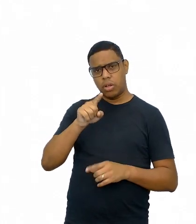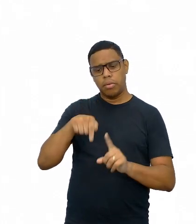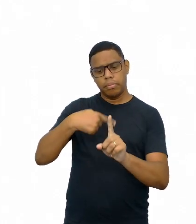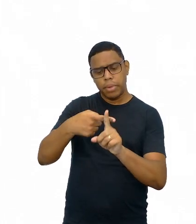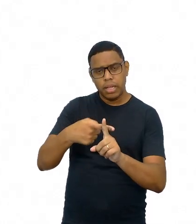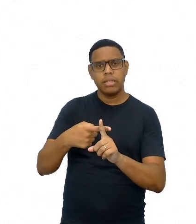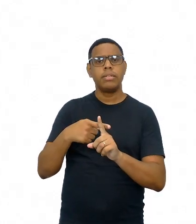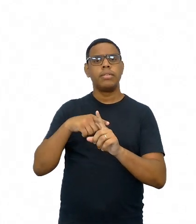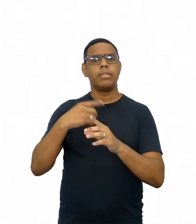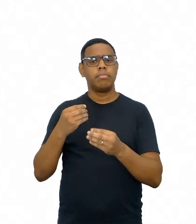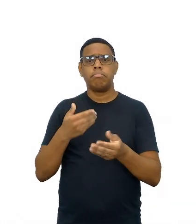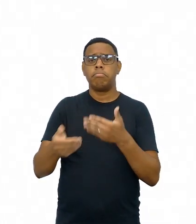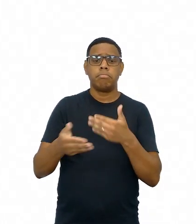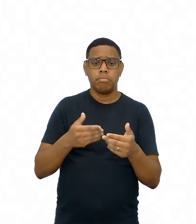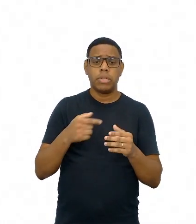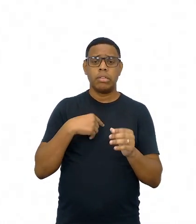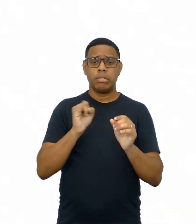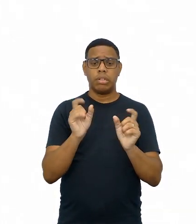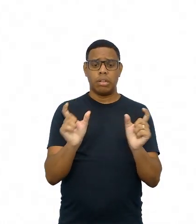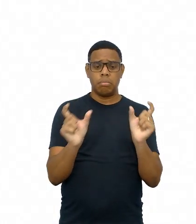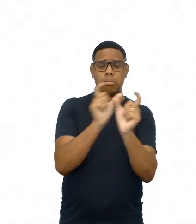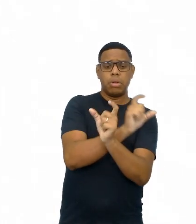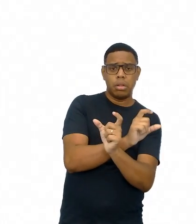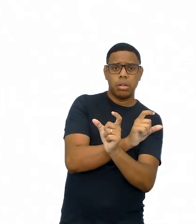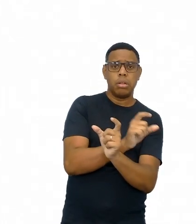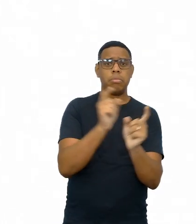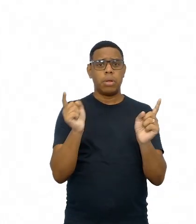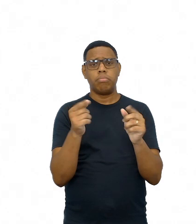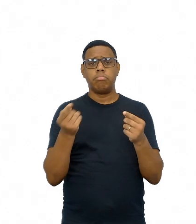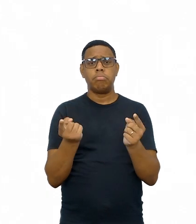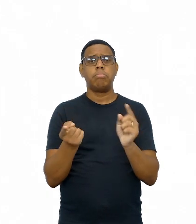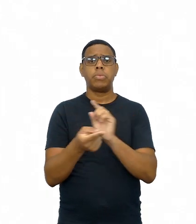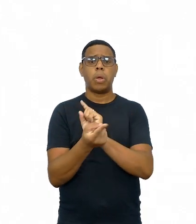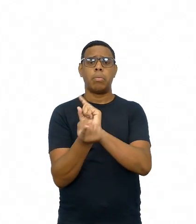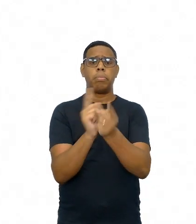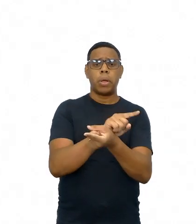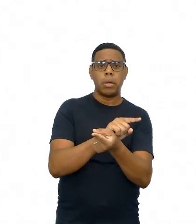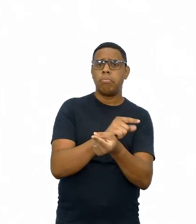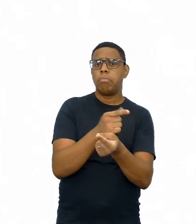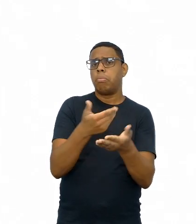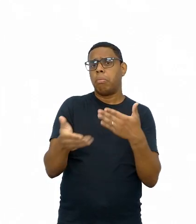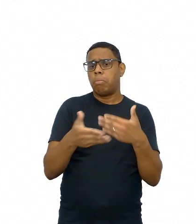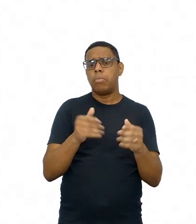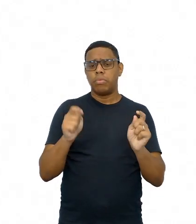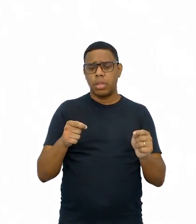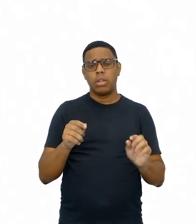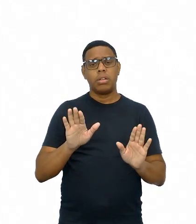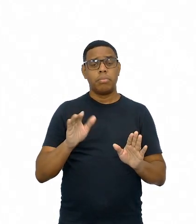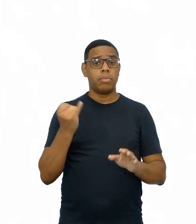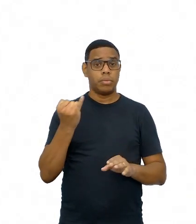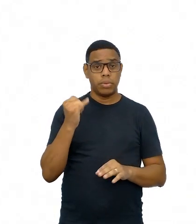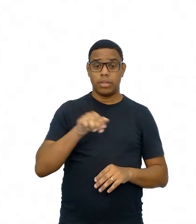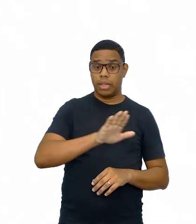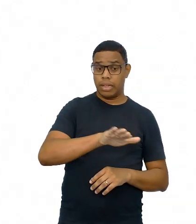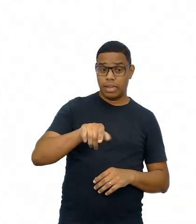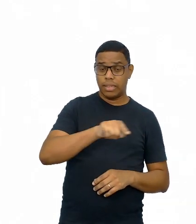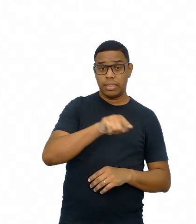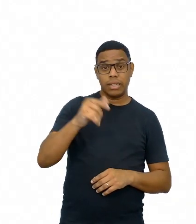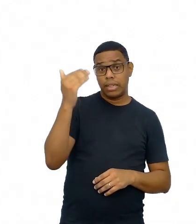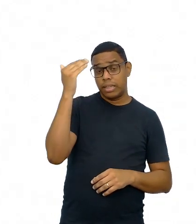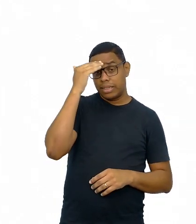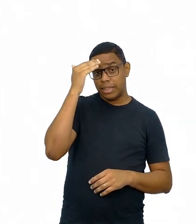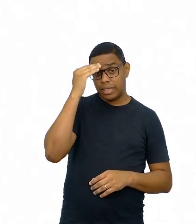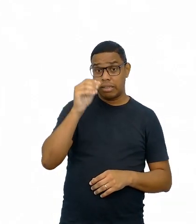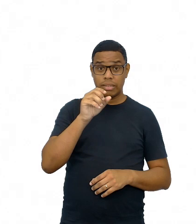parcelas independente da ordem delas, né? Então, no caso aqui, o que vale as crianças entenderem que